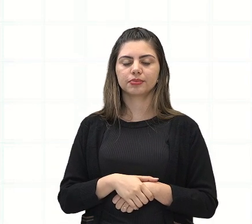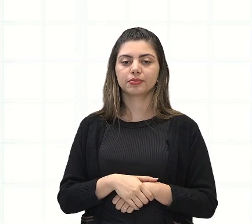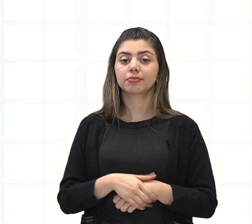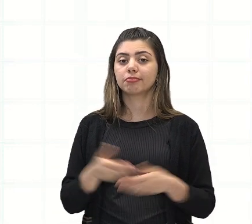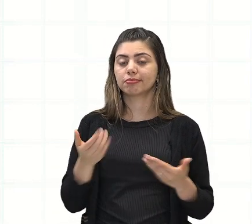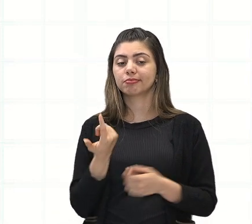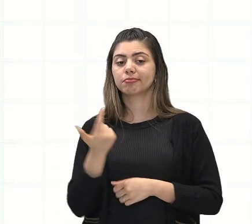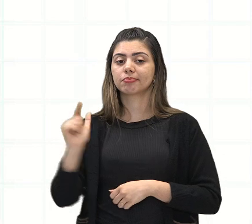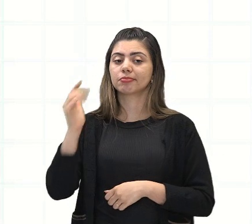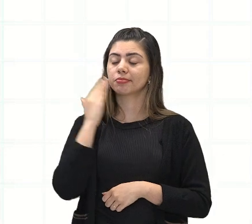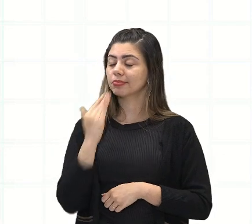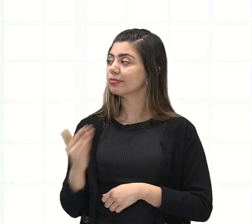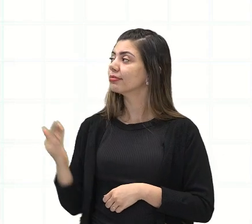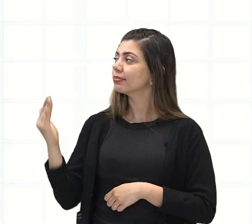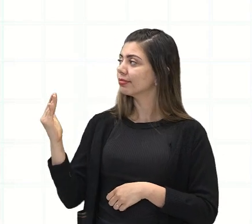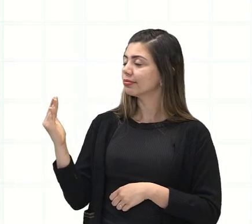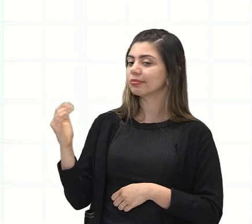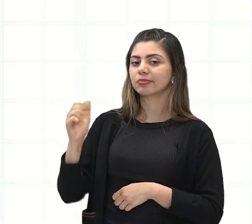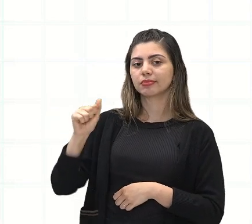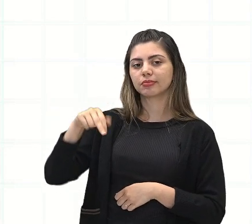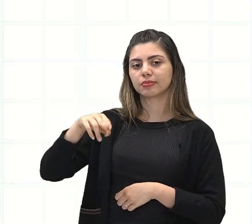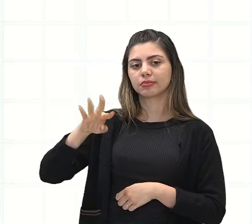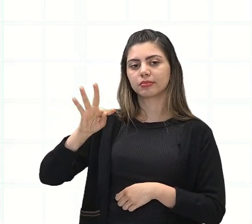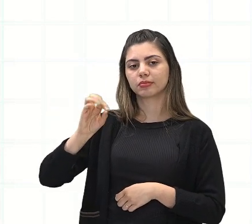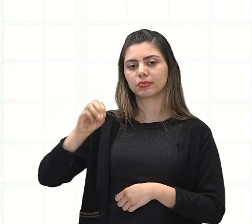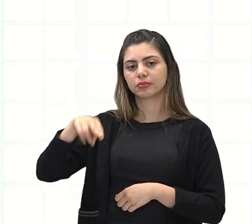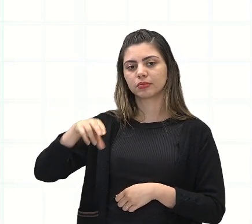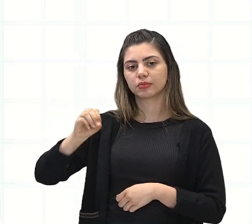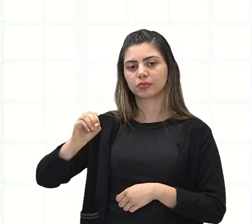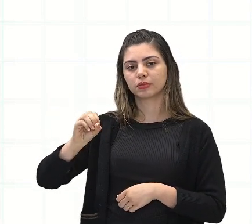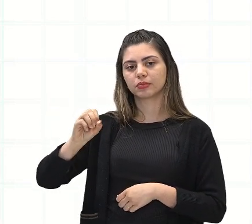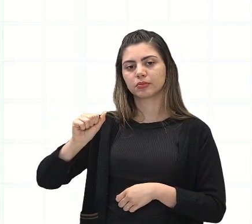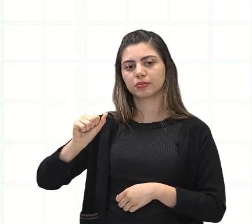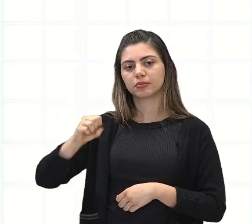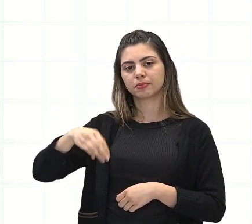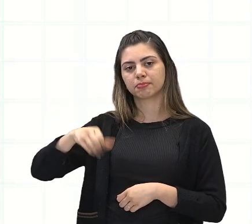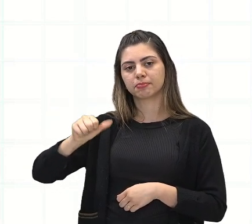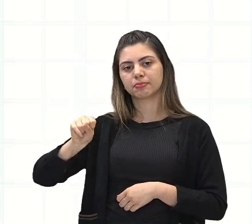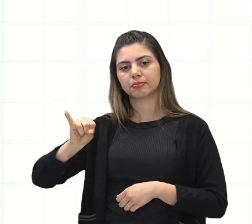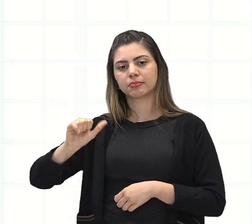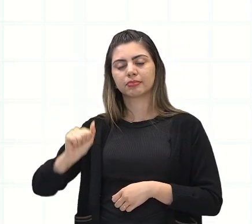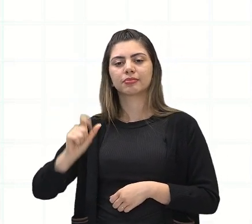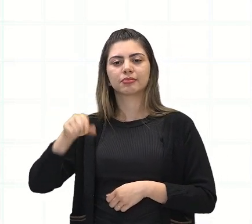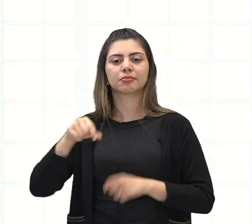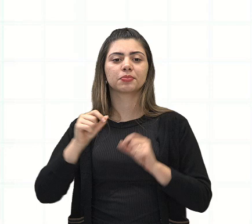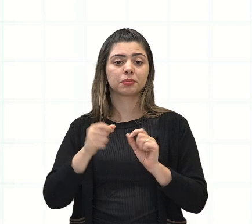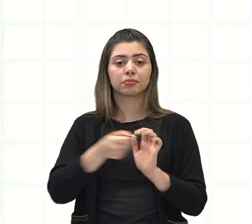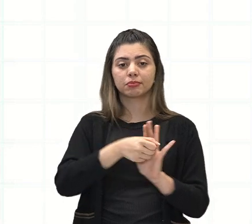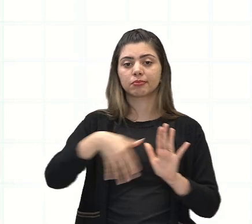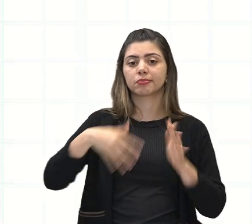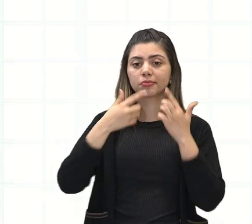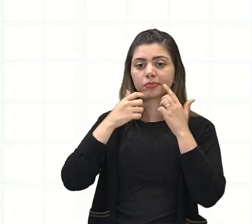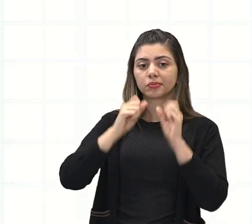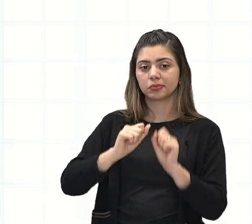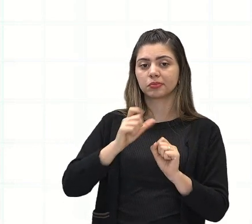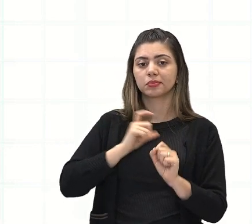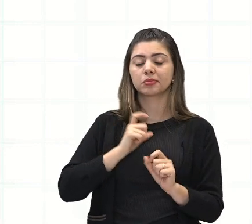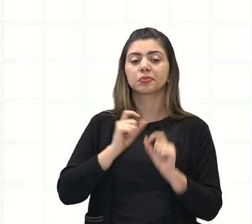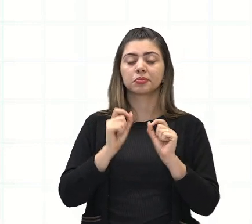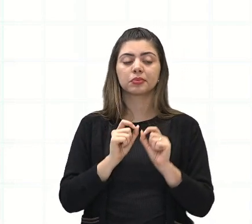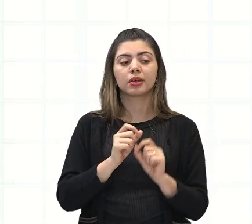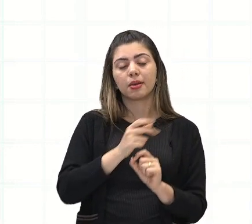E a antonomasia ou perífrase é uma figura de linguagem que consiste na substituição do nome próprio, também trabalha